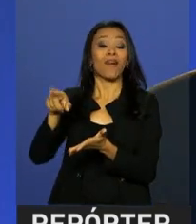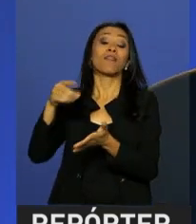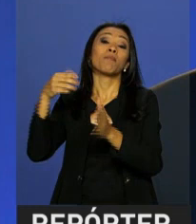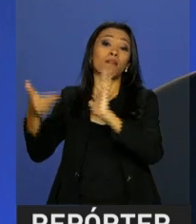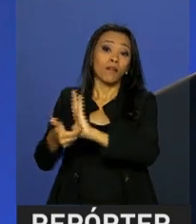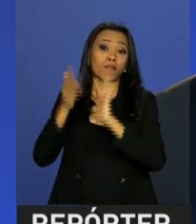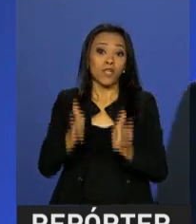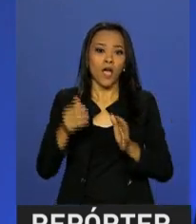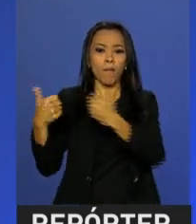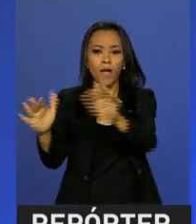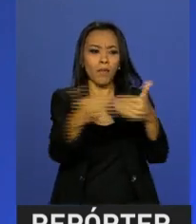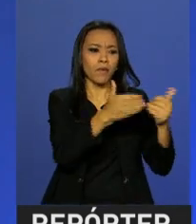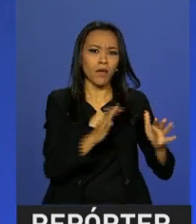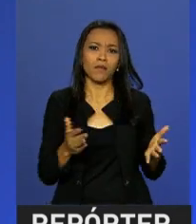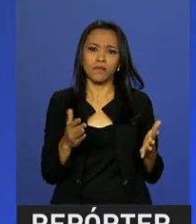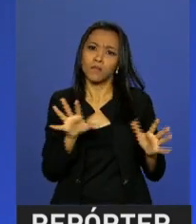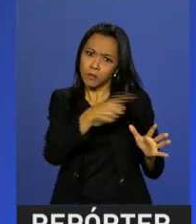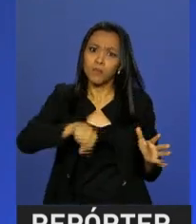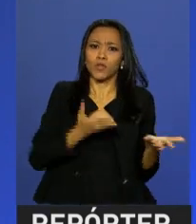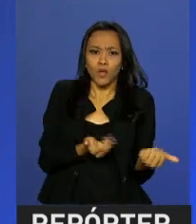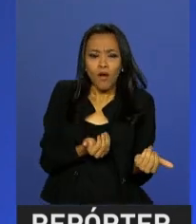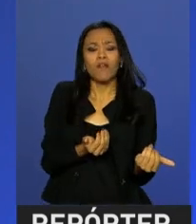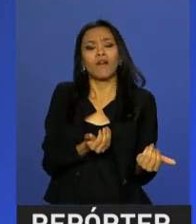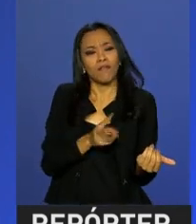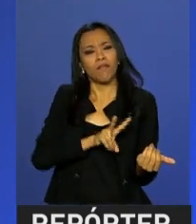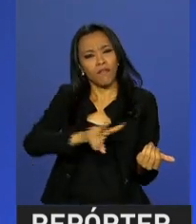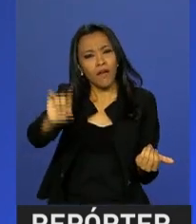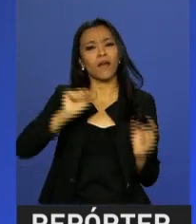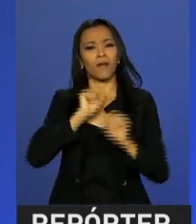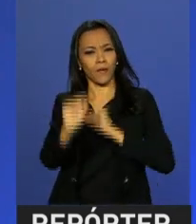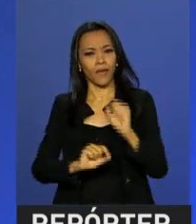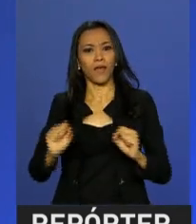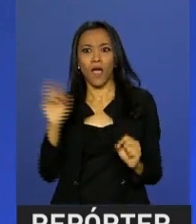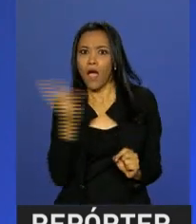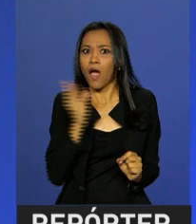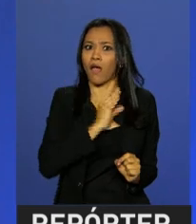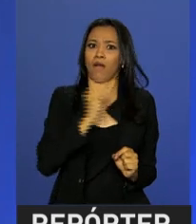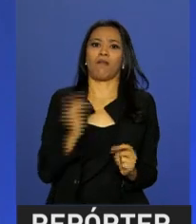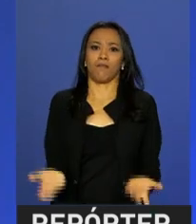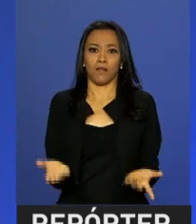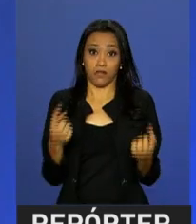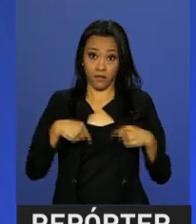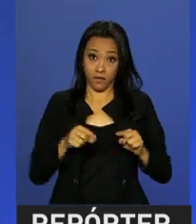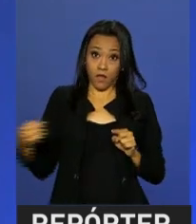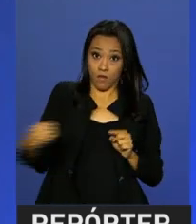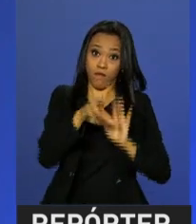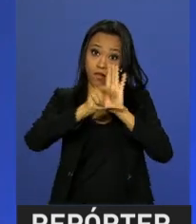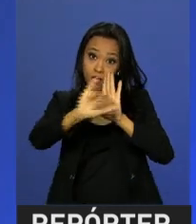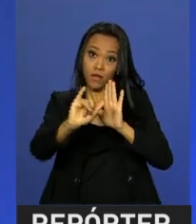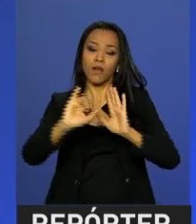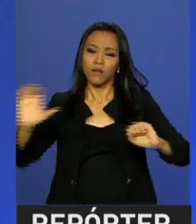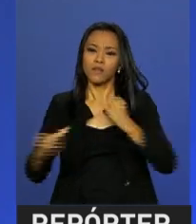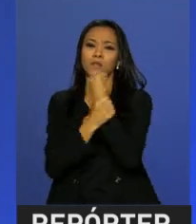postos de trabalho inclusive para os jovens ocorrerá de forma muito mais rápida a nova lei garante os